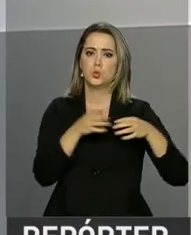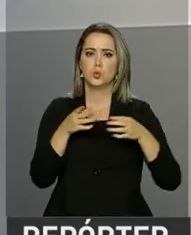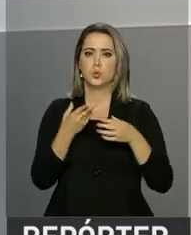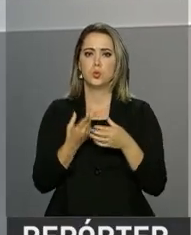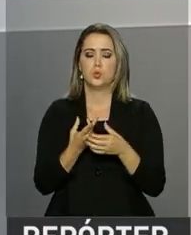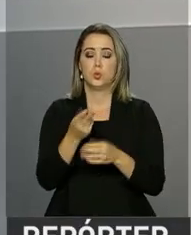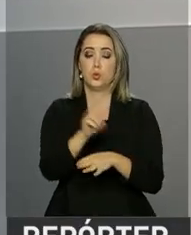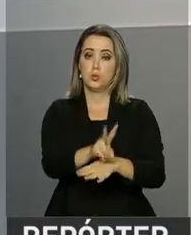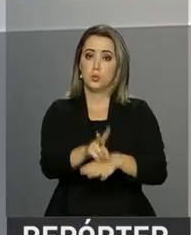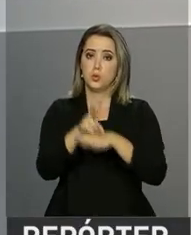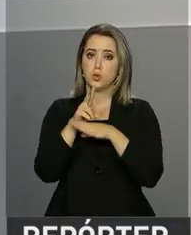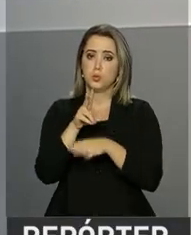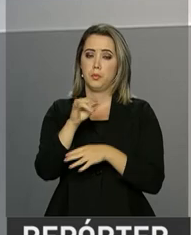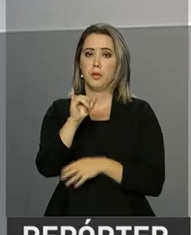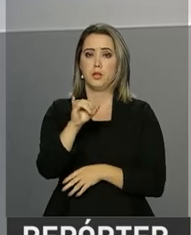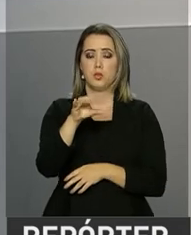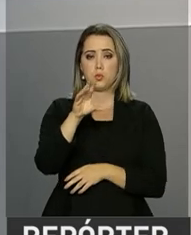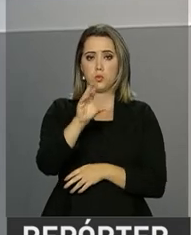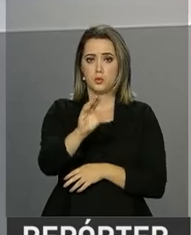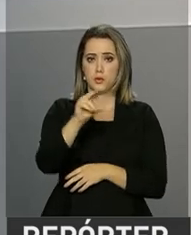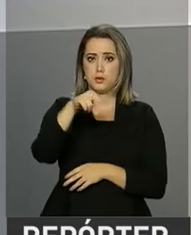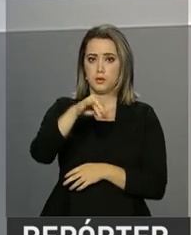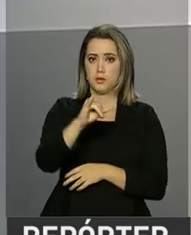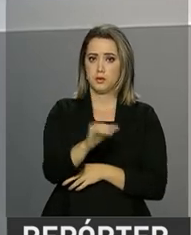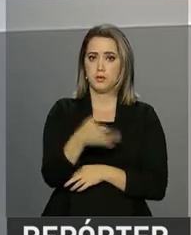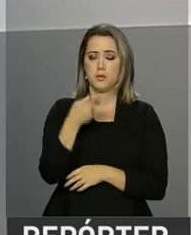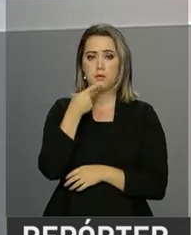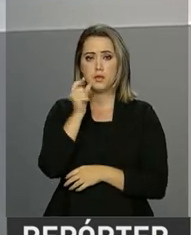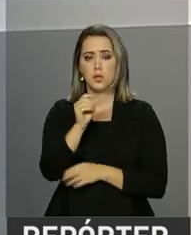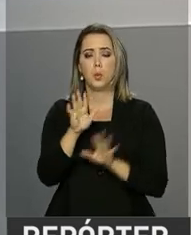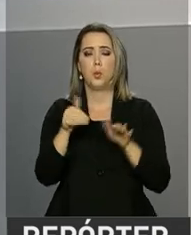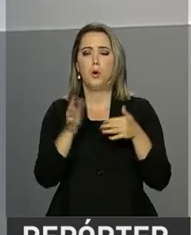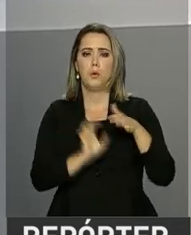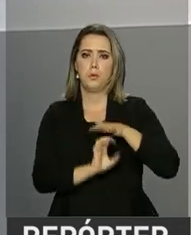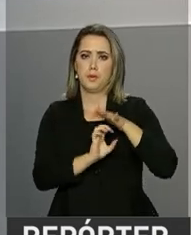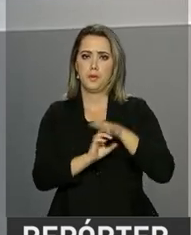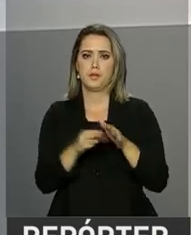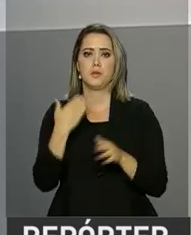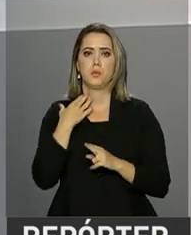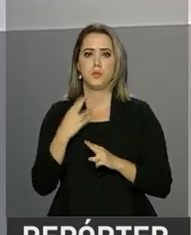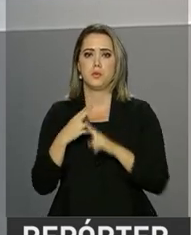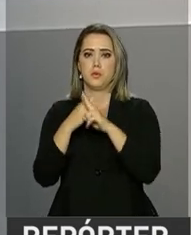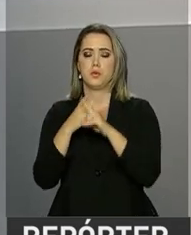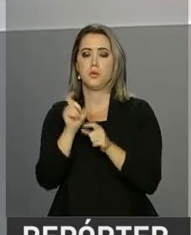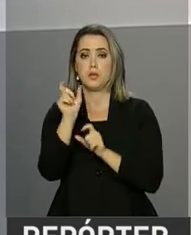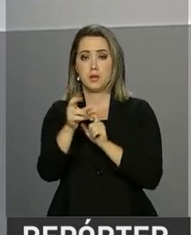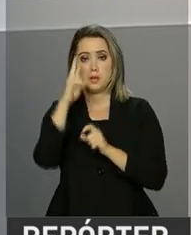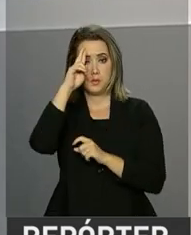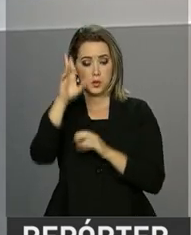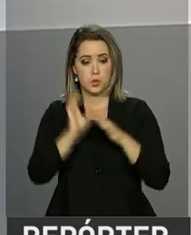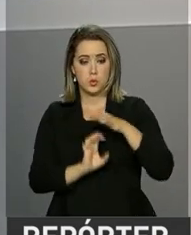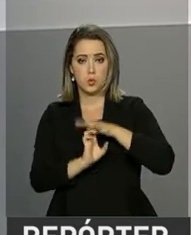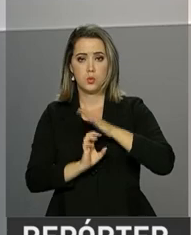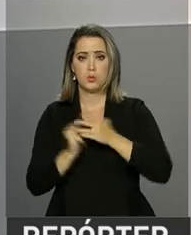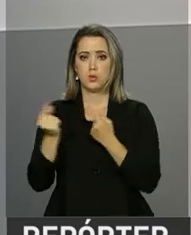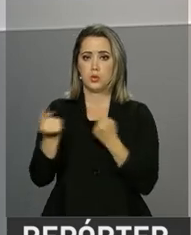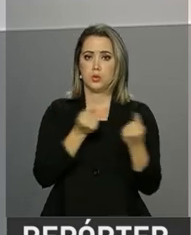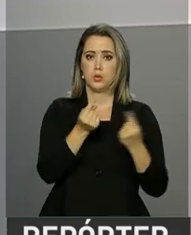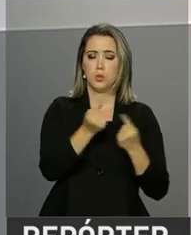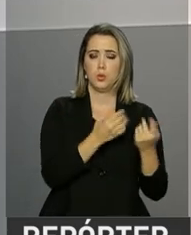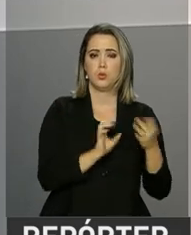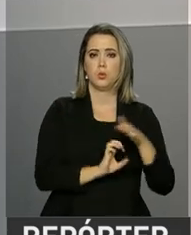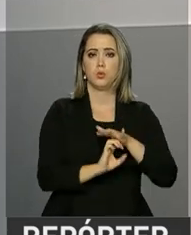acesso ao crédito da CNI indicarão empresas à caixa e o atendimento aos empresários será feito de acordo com o perfil da